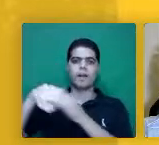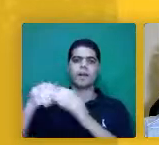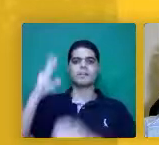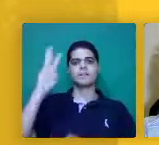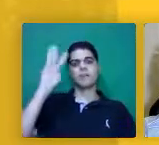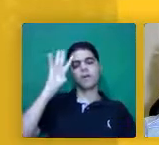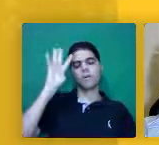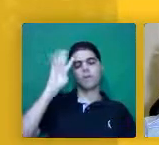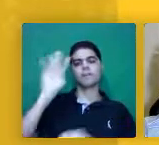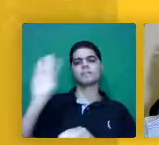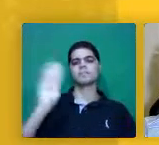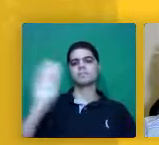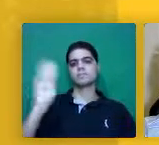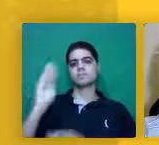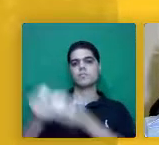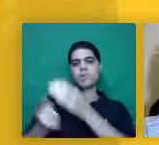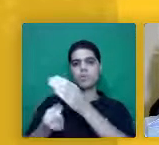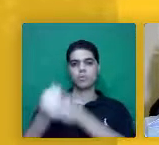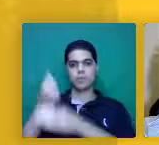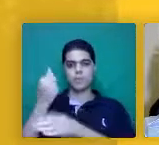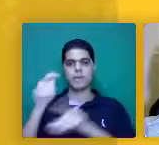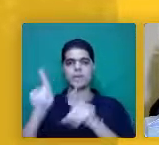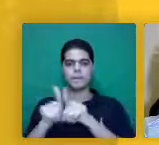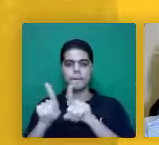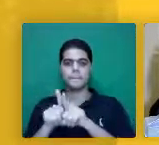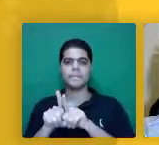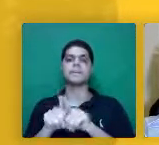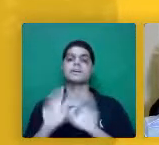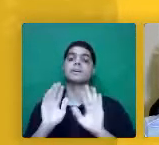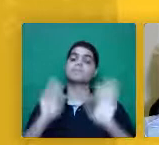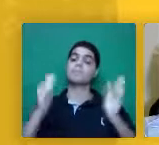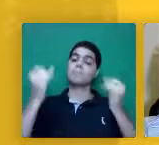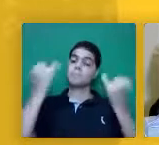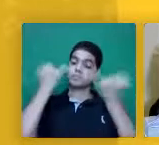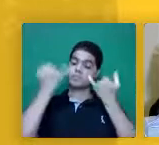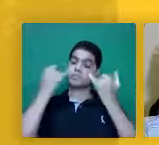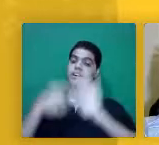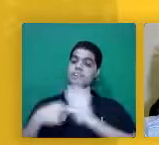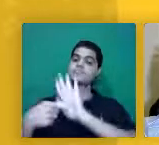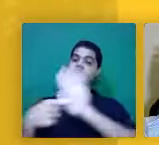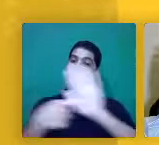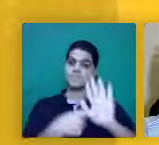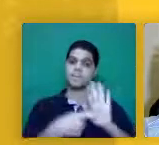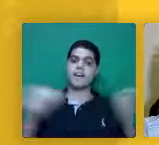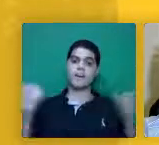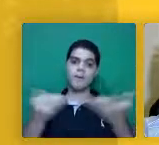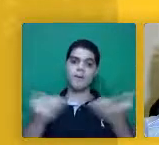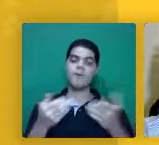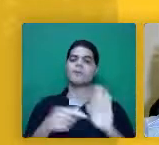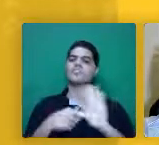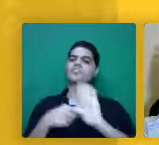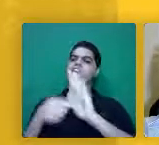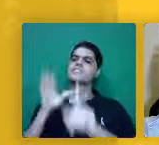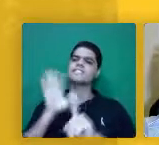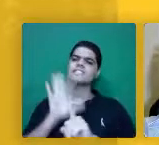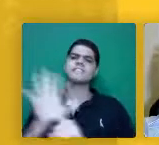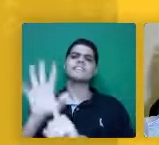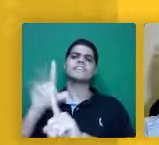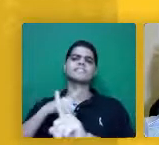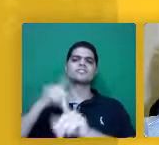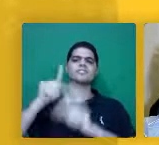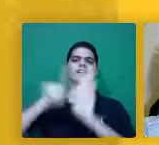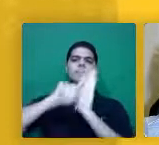muito bacanas que a gente vai trazer para apresentarem para vocês tendências, dados, pesquisas,